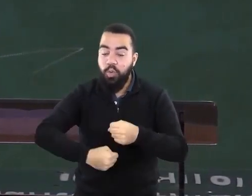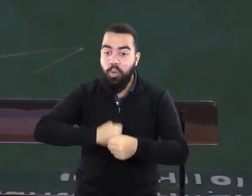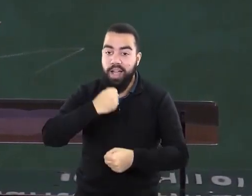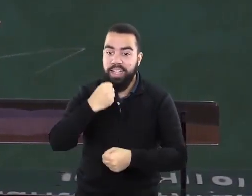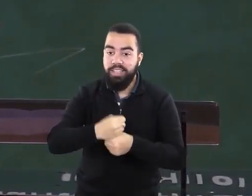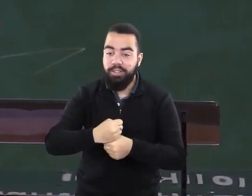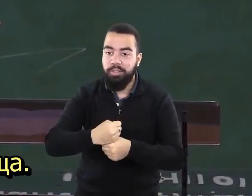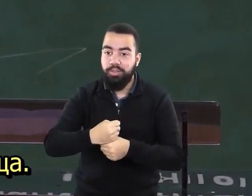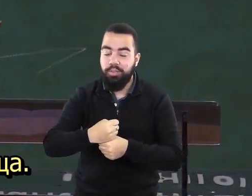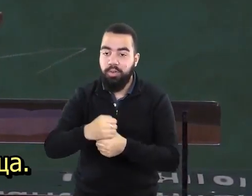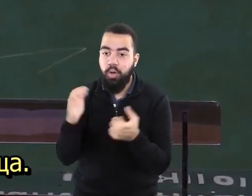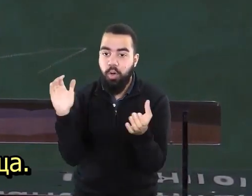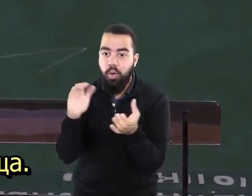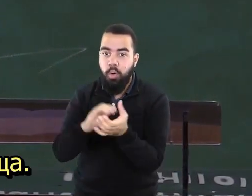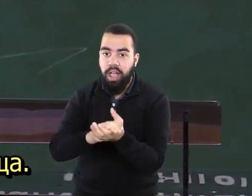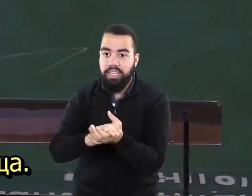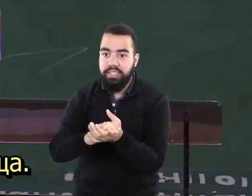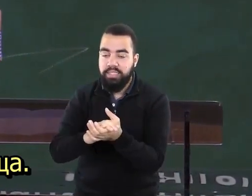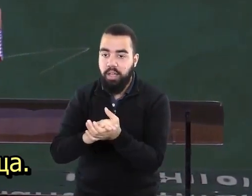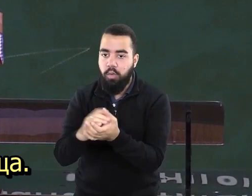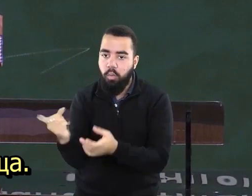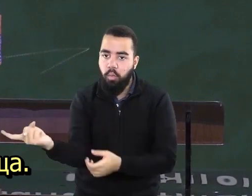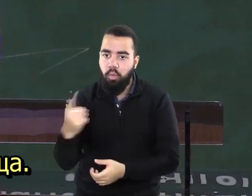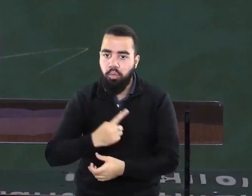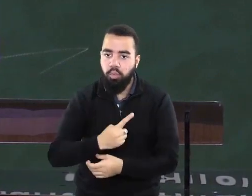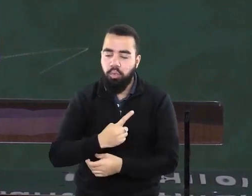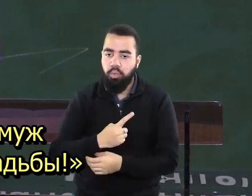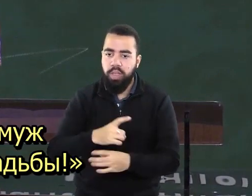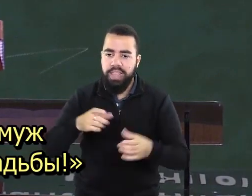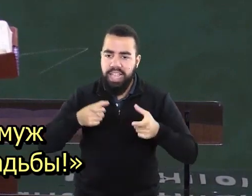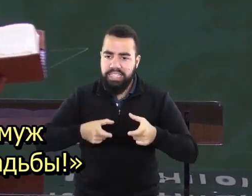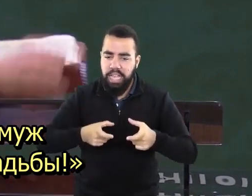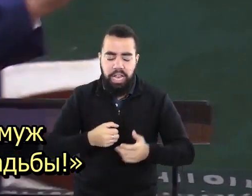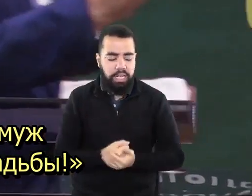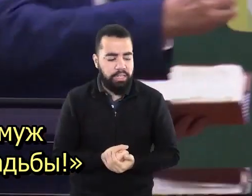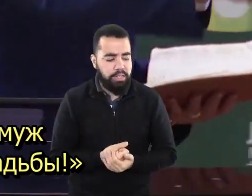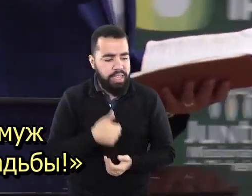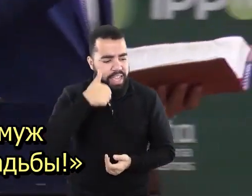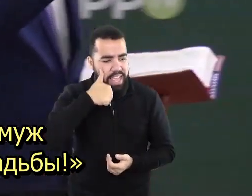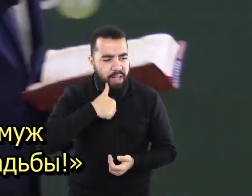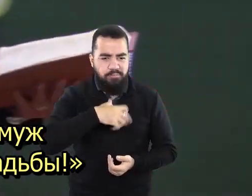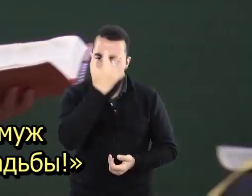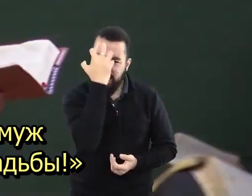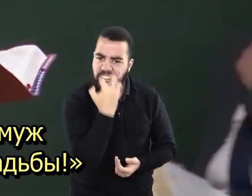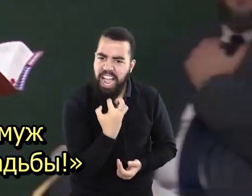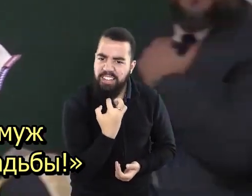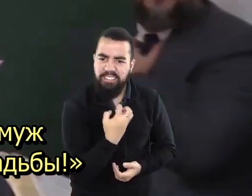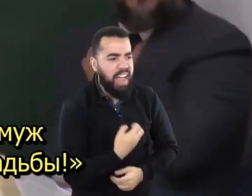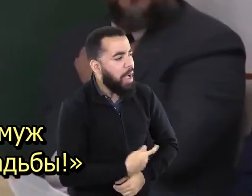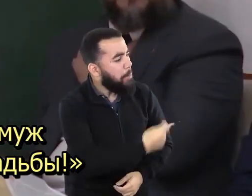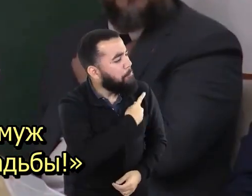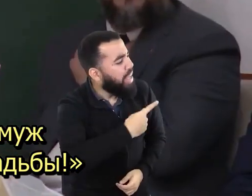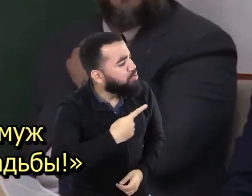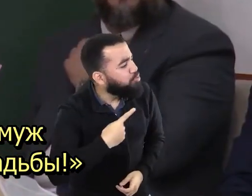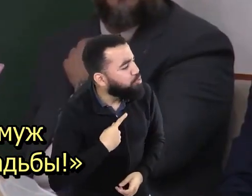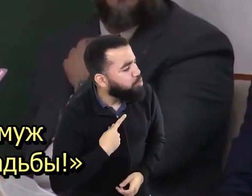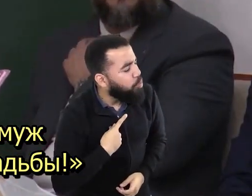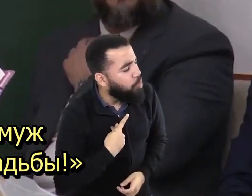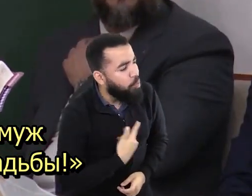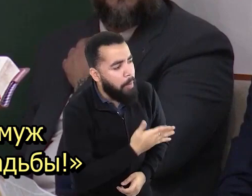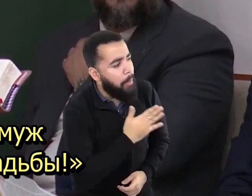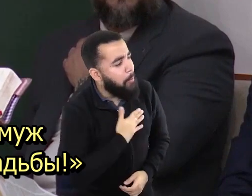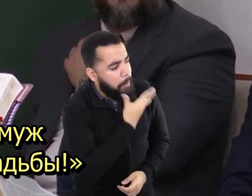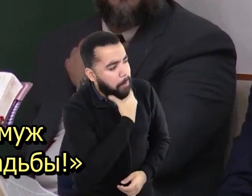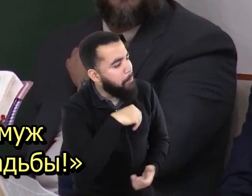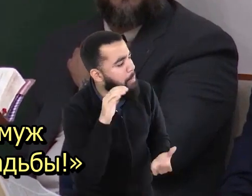meu gabinete. E a mulher estava muito brava com o camarada. Disse, pastor, a última vez que o meu marido me disse